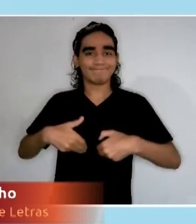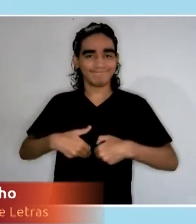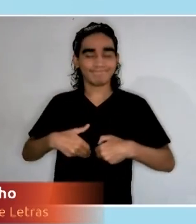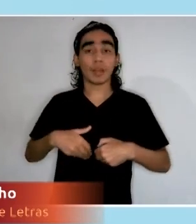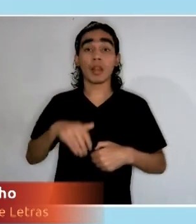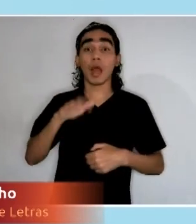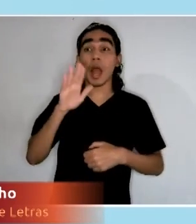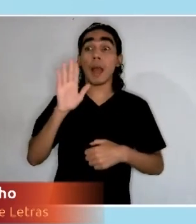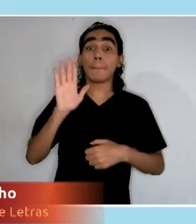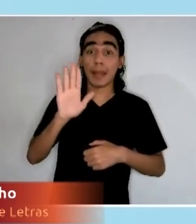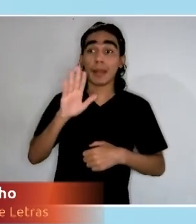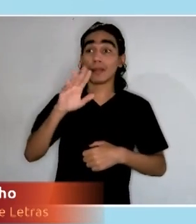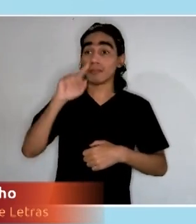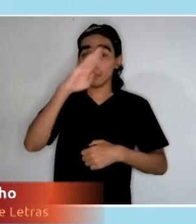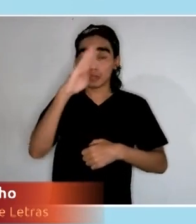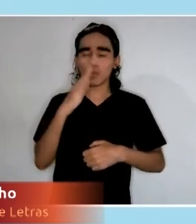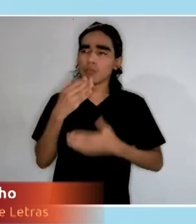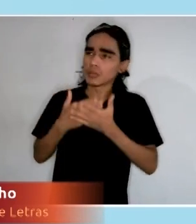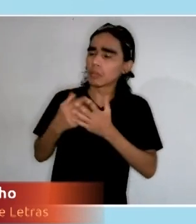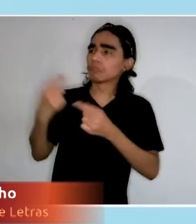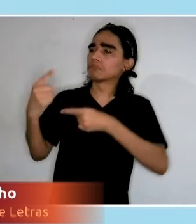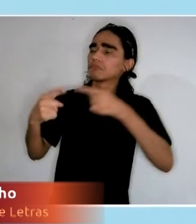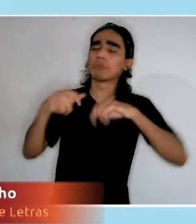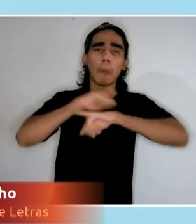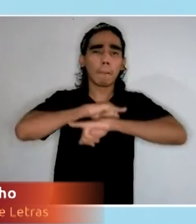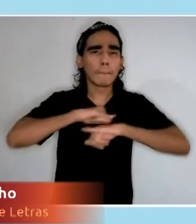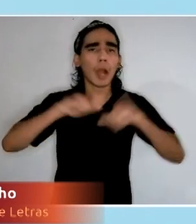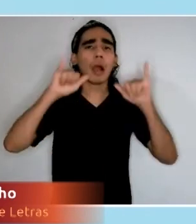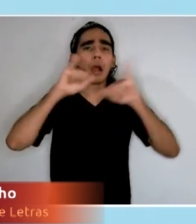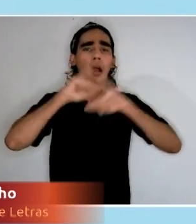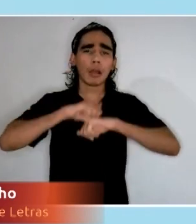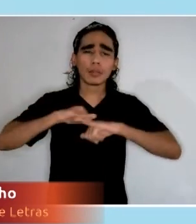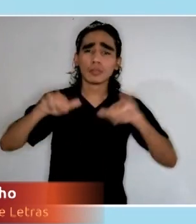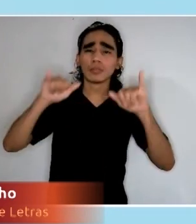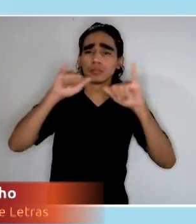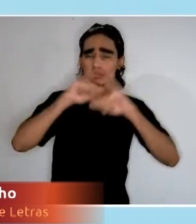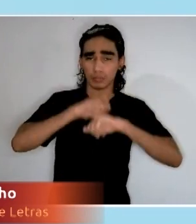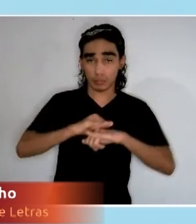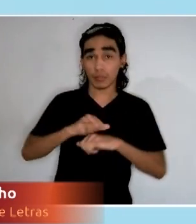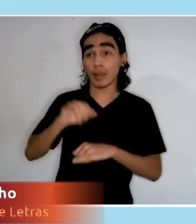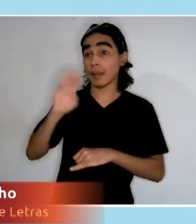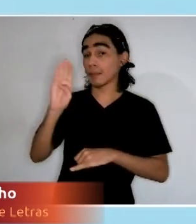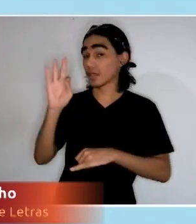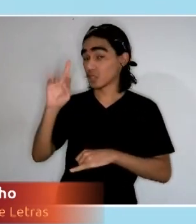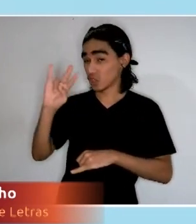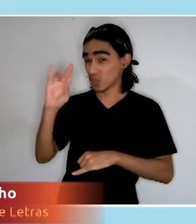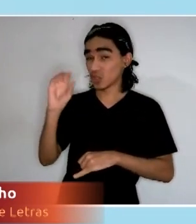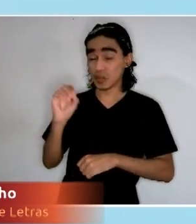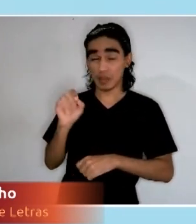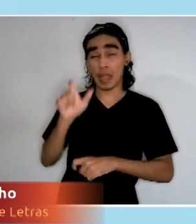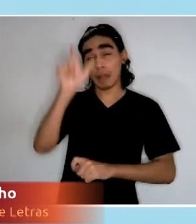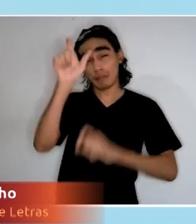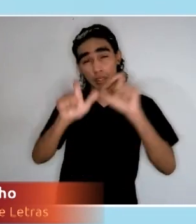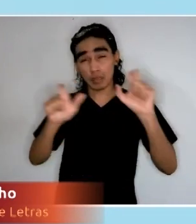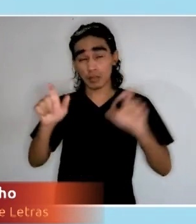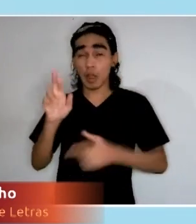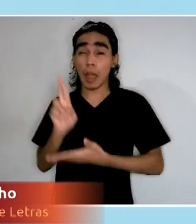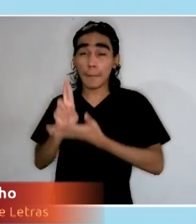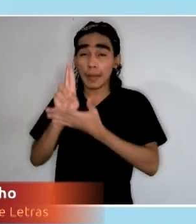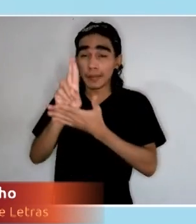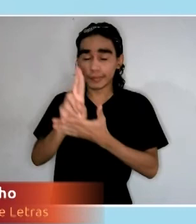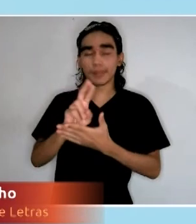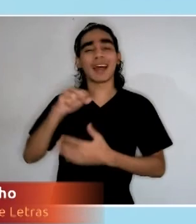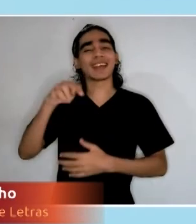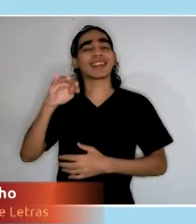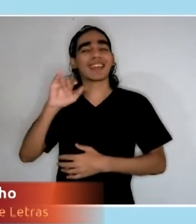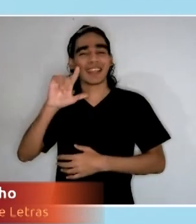esse assunto, né? Tivemos as campanhas, tivemos o nosso querido Betinho, Herbert Souza, tudo aquilo. A Nathalie pode falar mais,